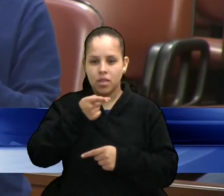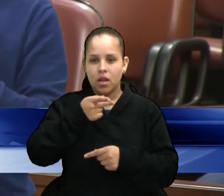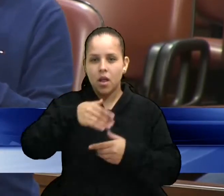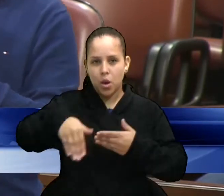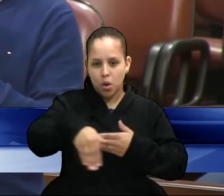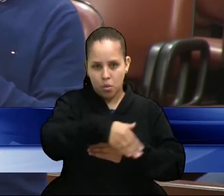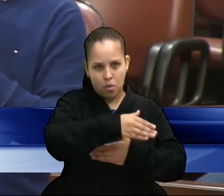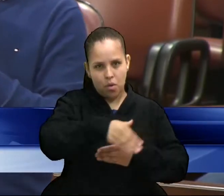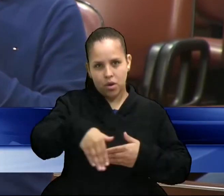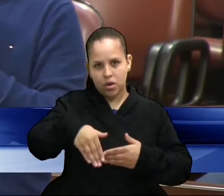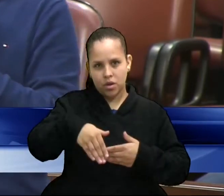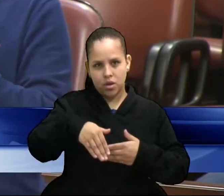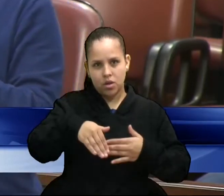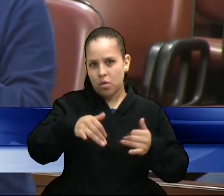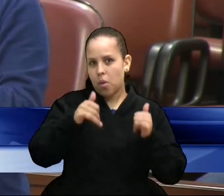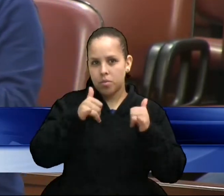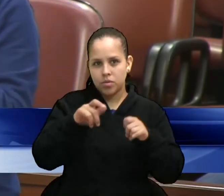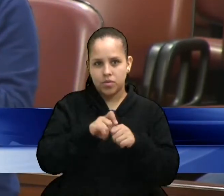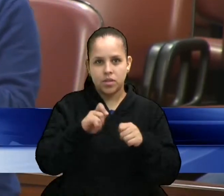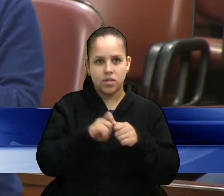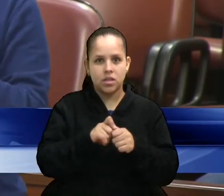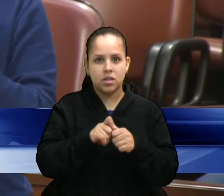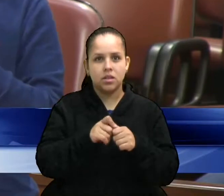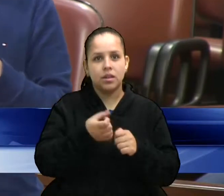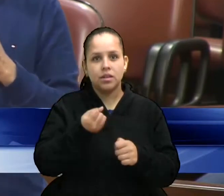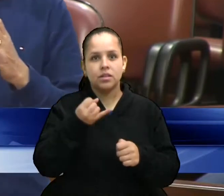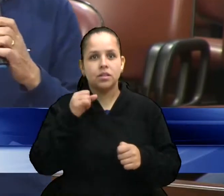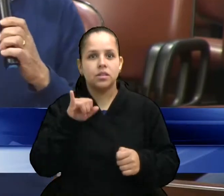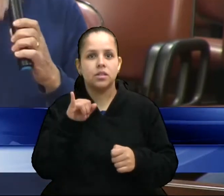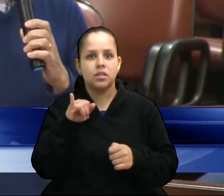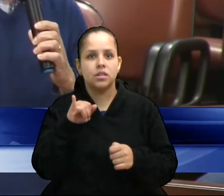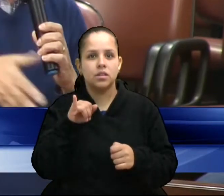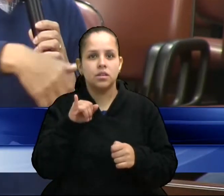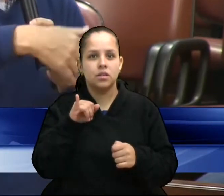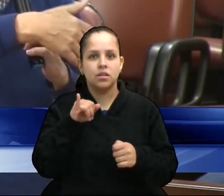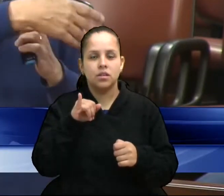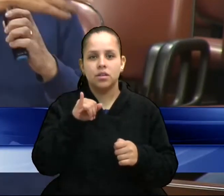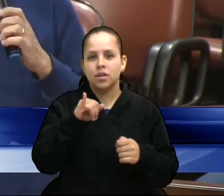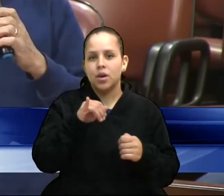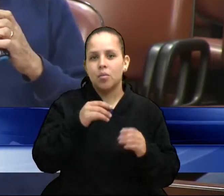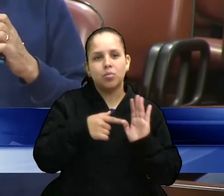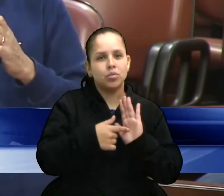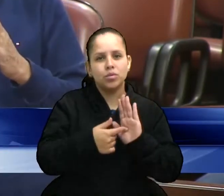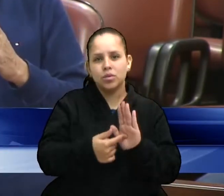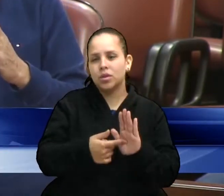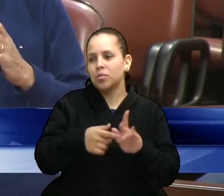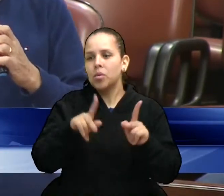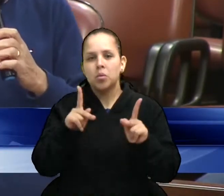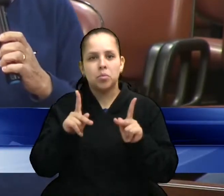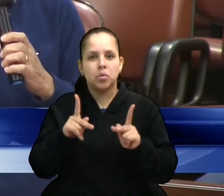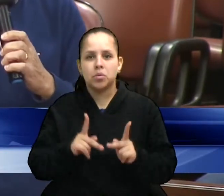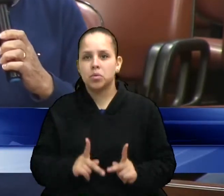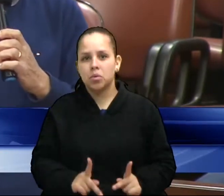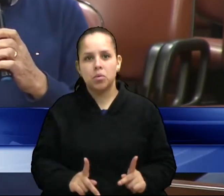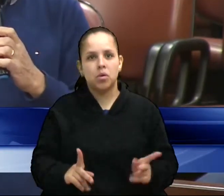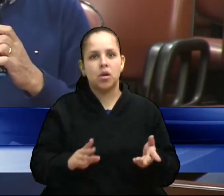veículo percorre, se em um determinado momento for definido e demonstrado por moradores,